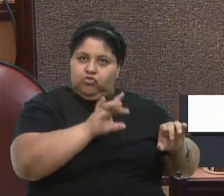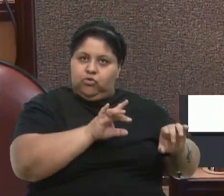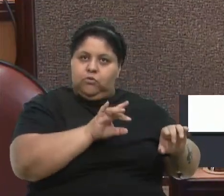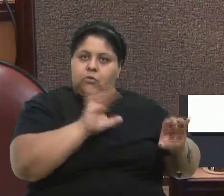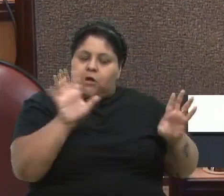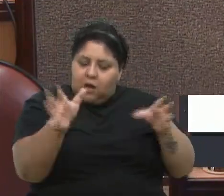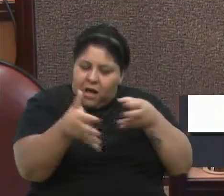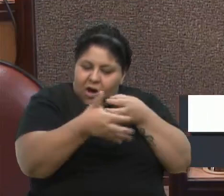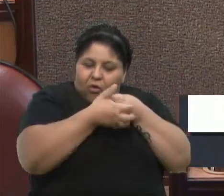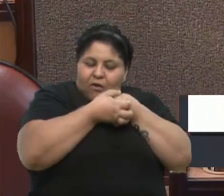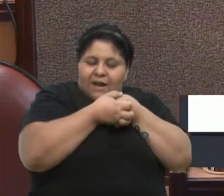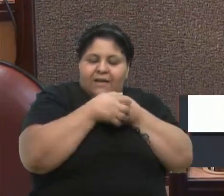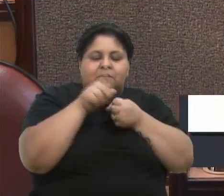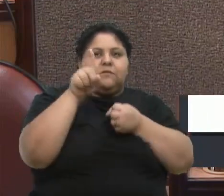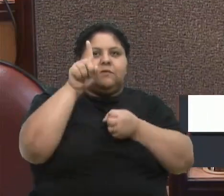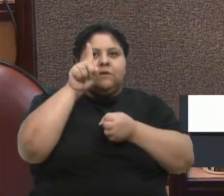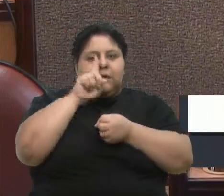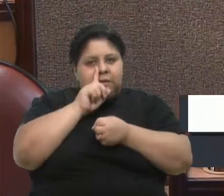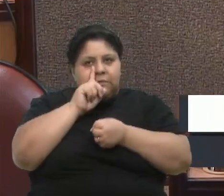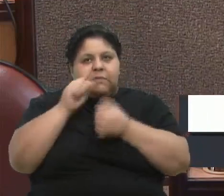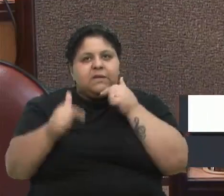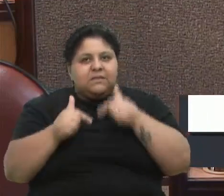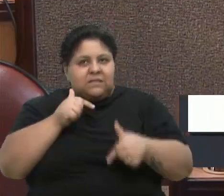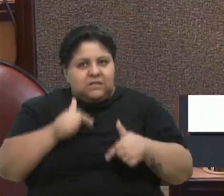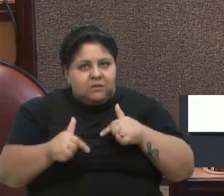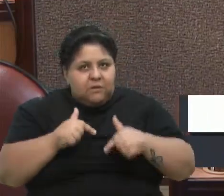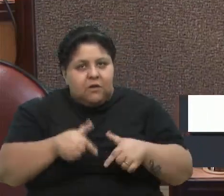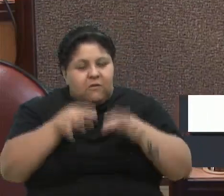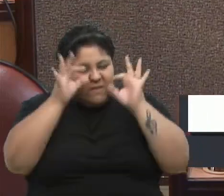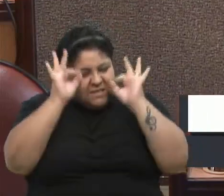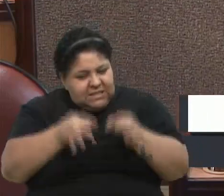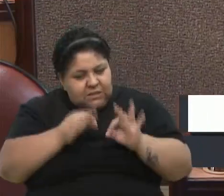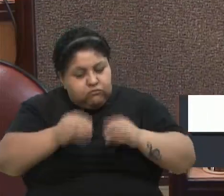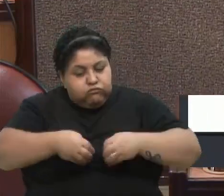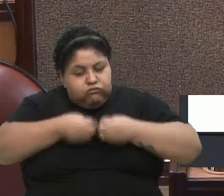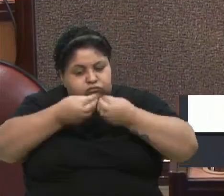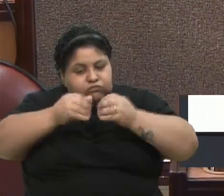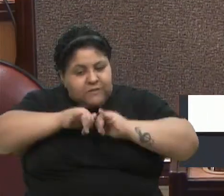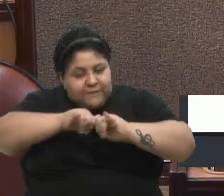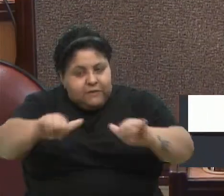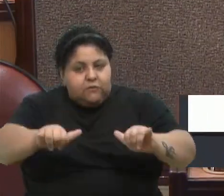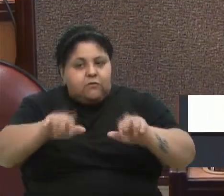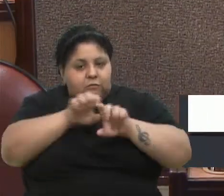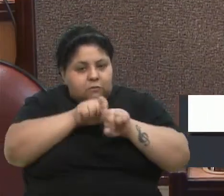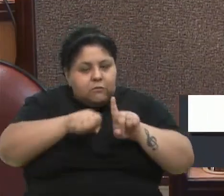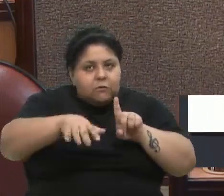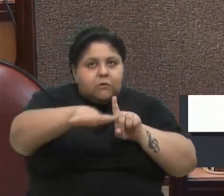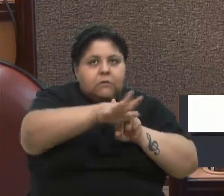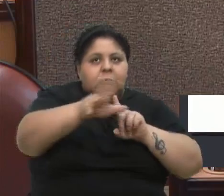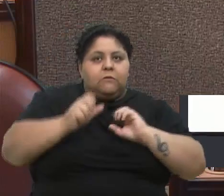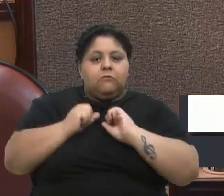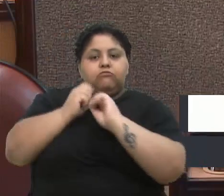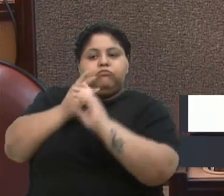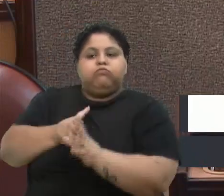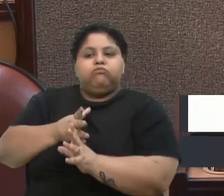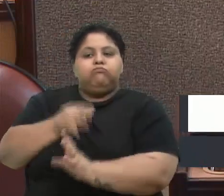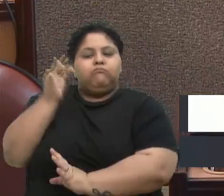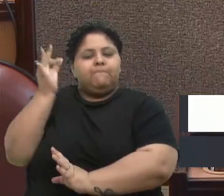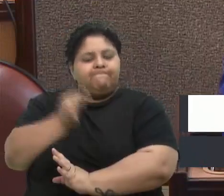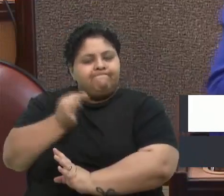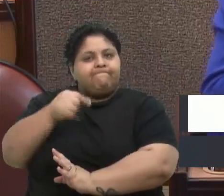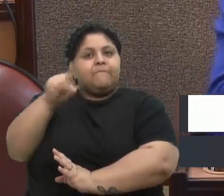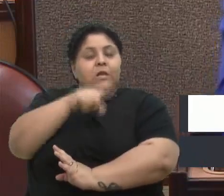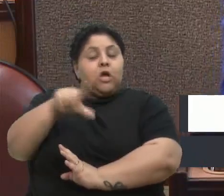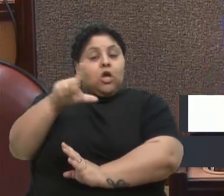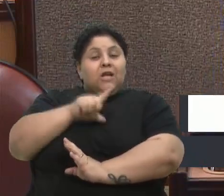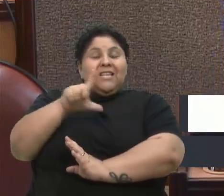acolhendo as mães, trabalhando, né, com muita convicção, levando informação para a sociedade com ações incríveis. Nós